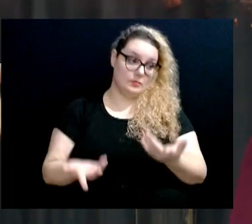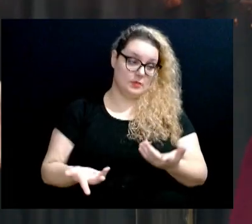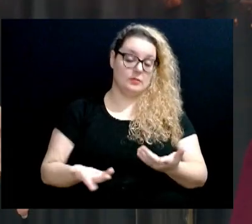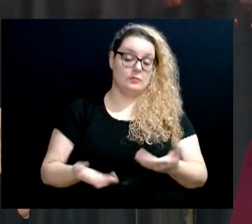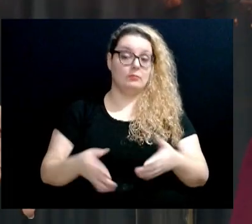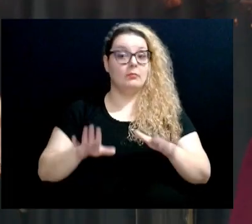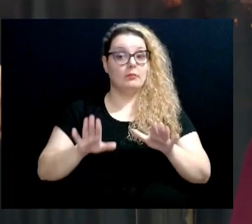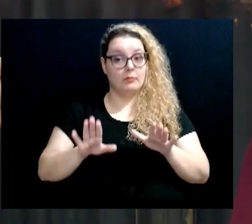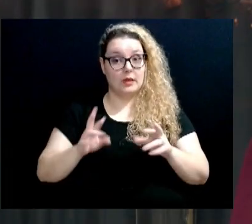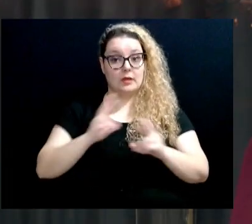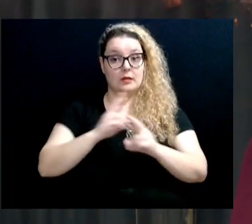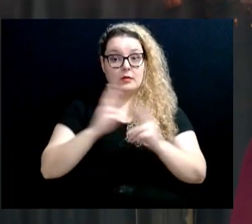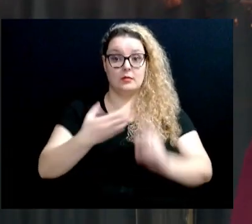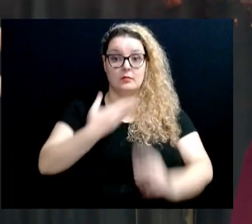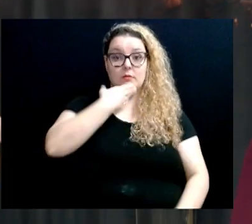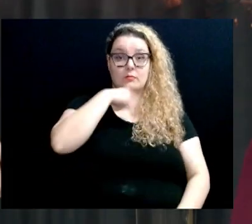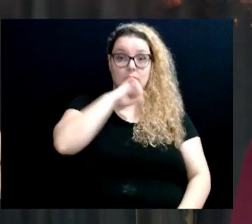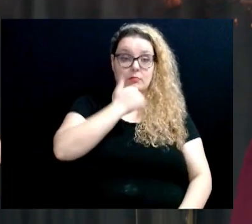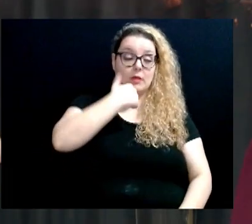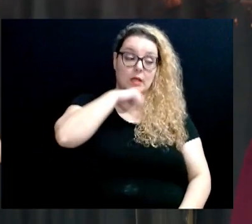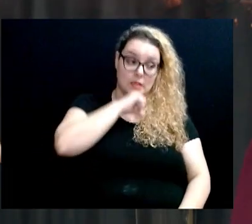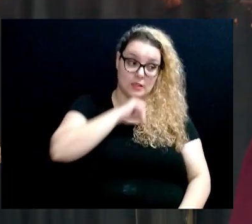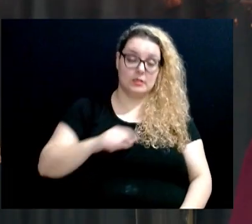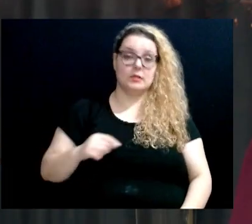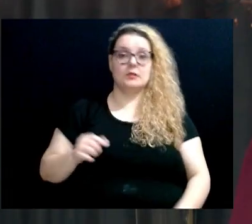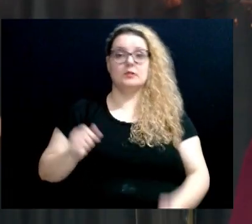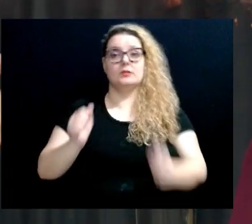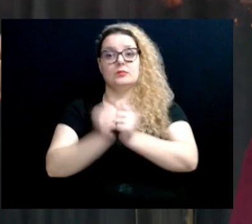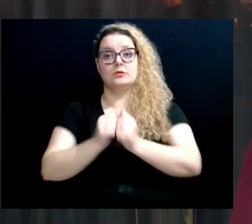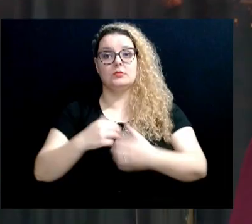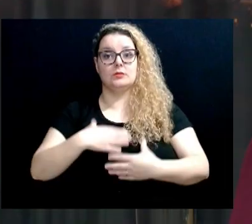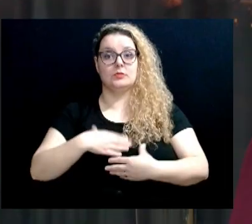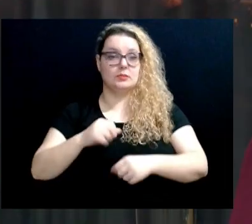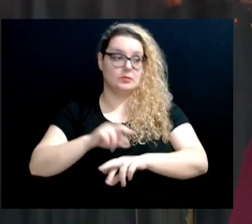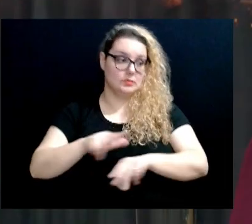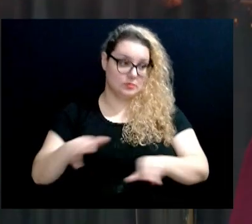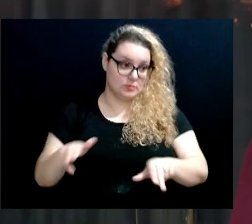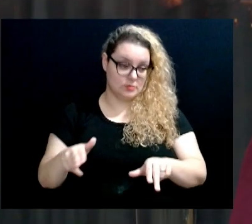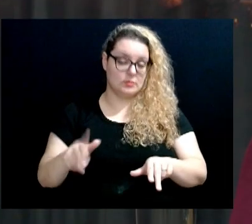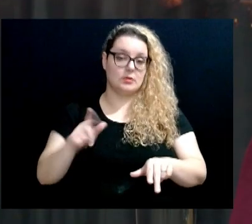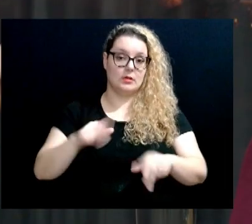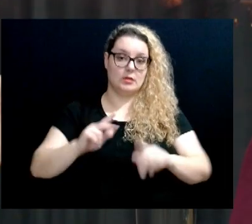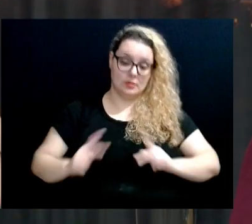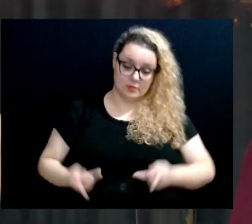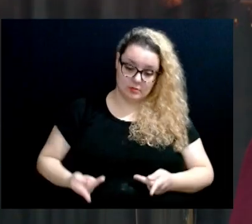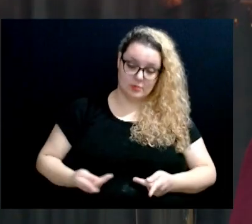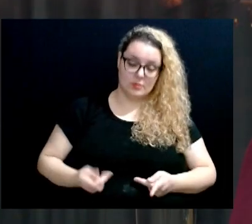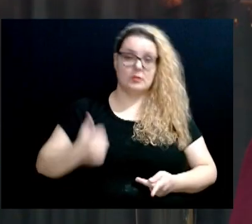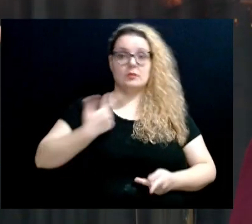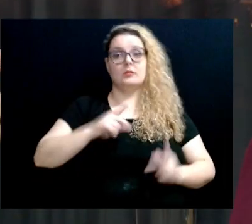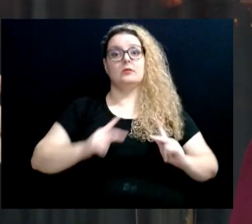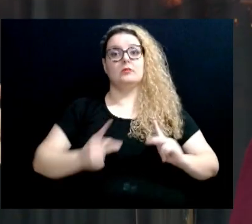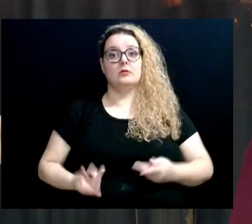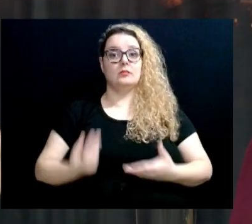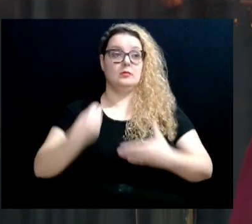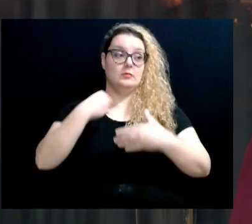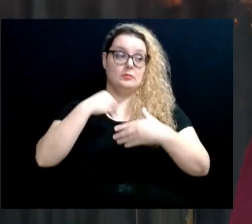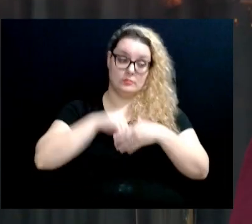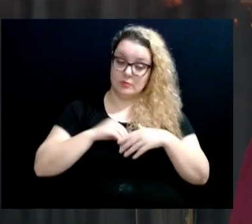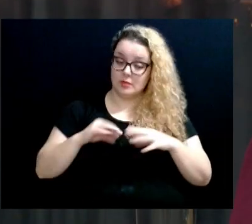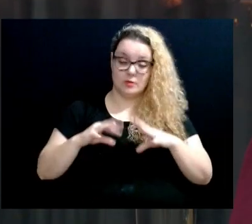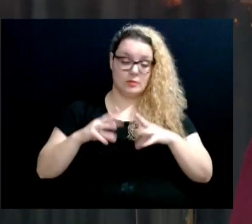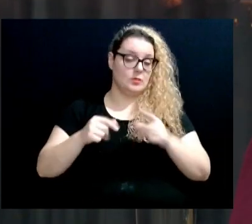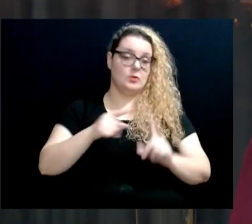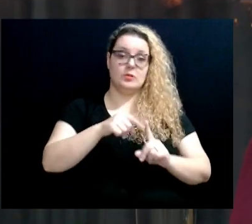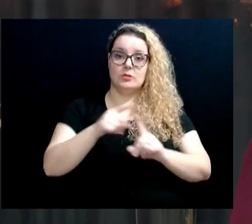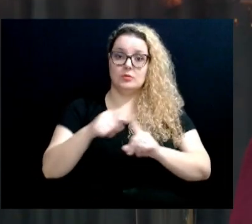entre pais e filhos é feito de seres humanos. Exato. E nós, como seres humanos, carregamos dentro de nós todos os tipos de